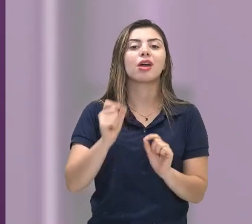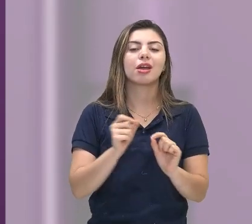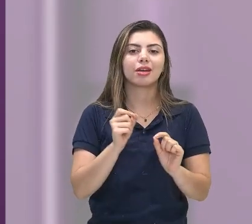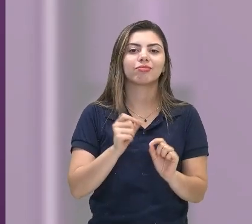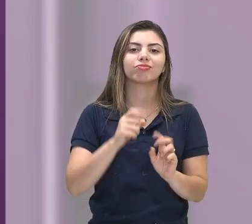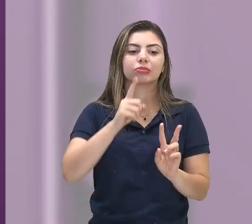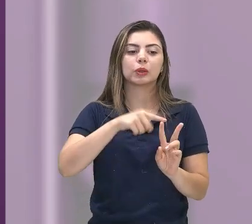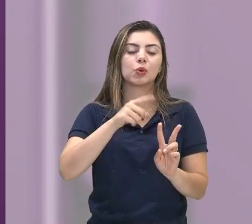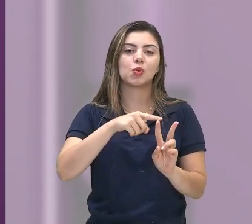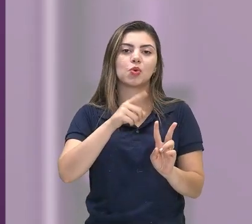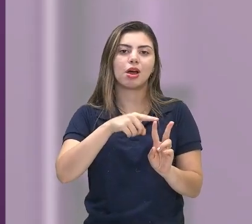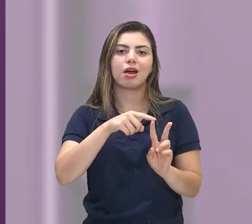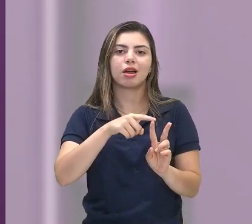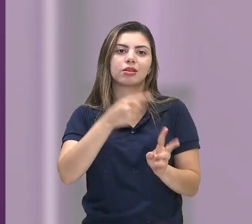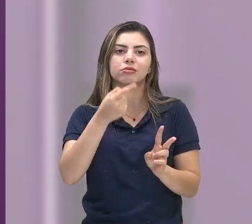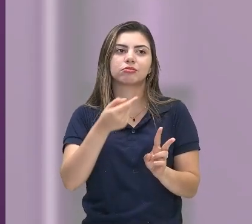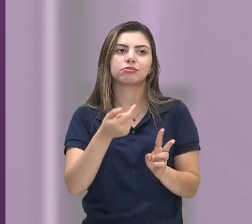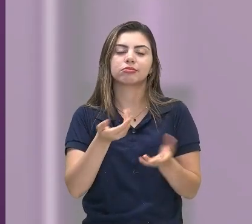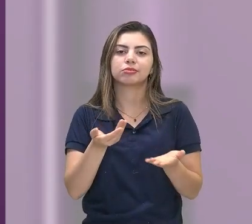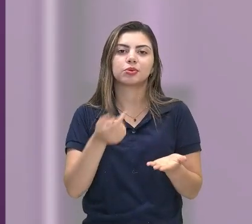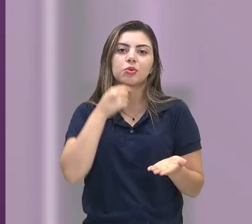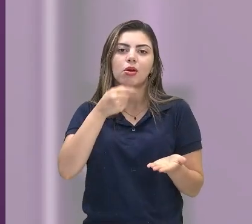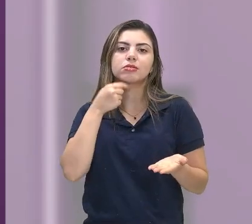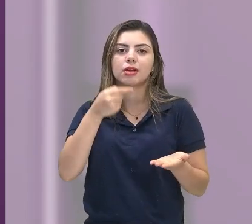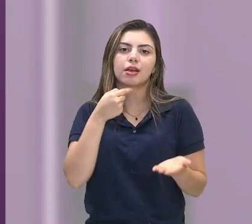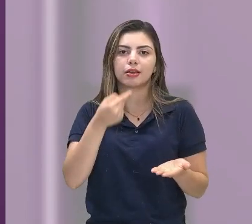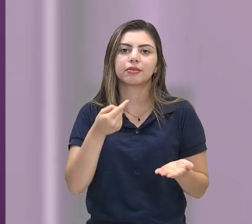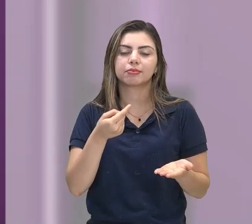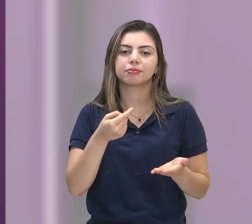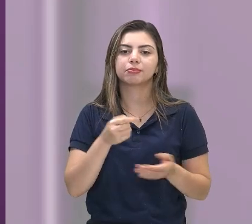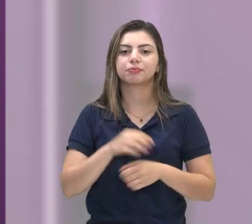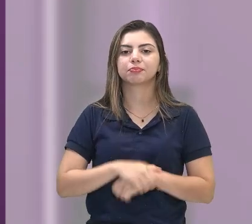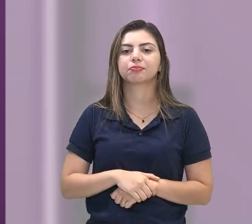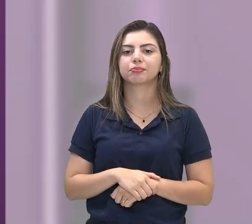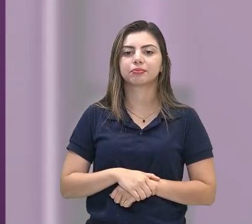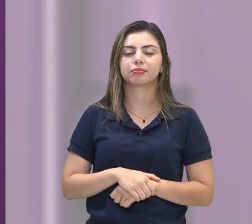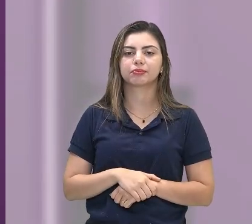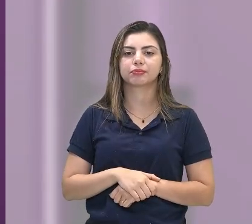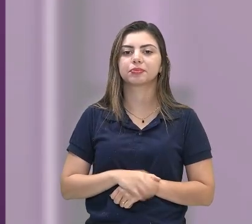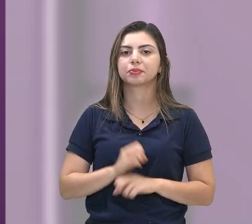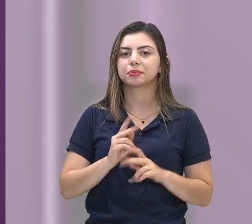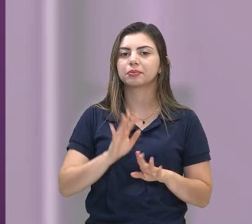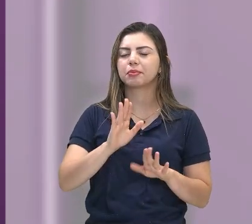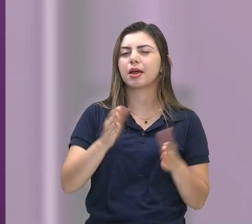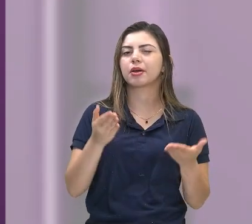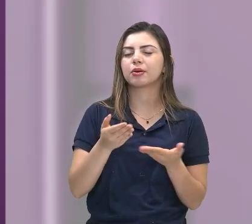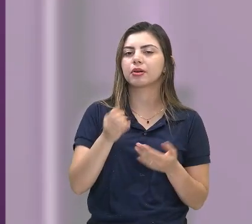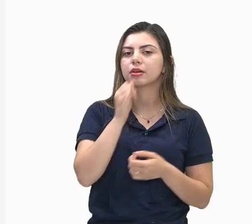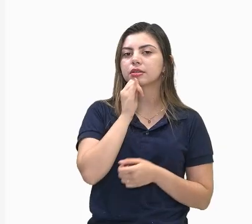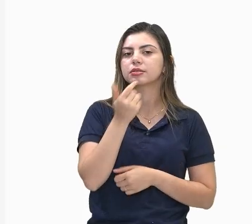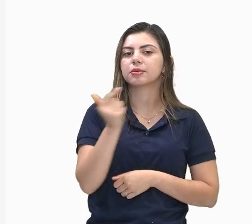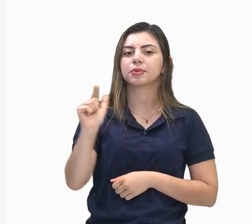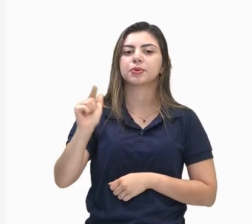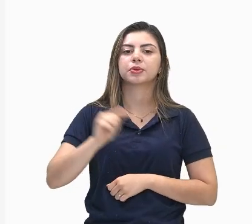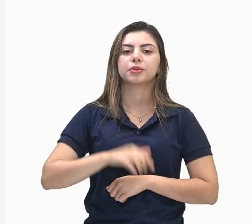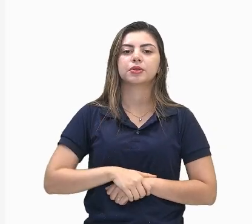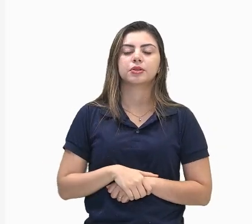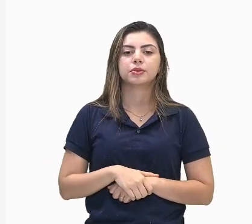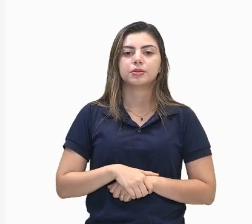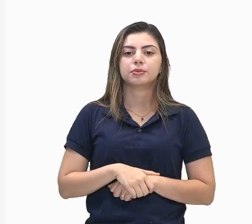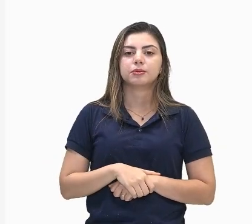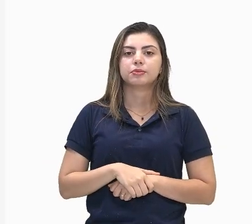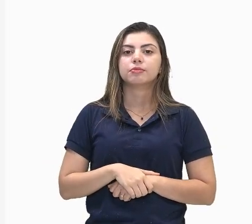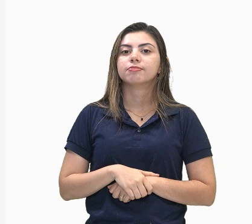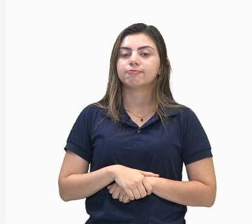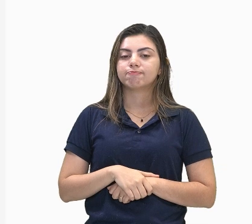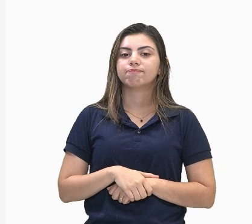e depararmos com essa situação. Acontece. Vamos ver mais um exemplo aqui para massificar essa ideia. Então,